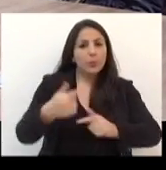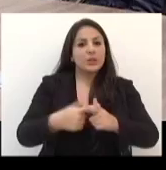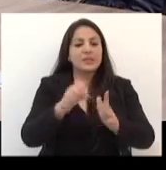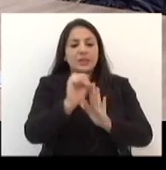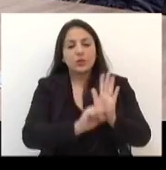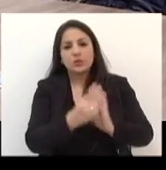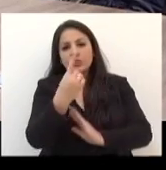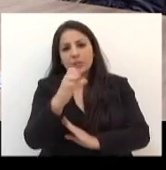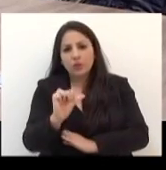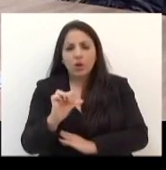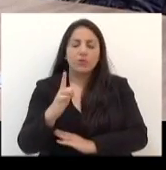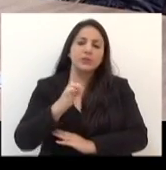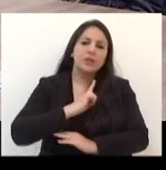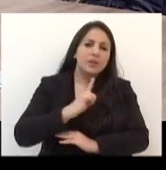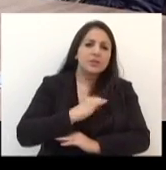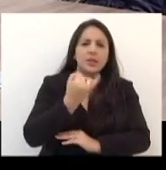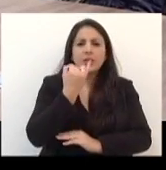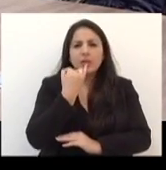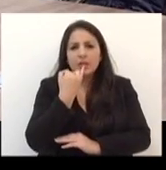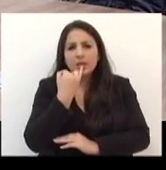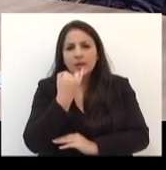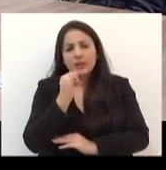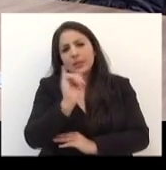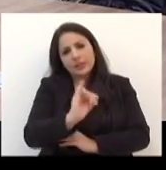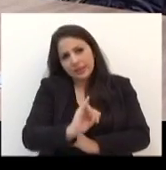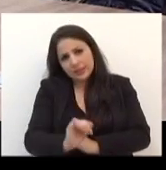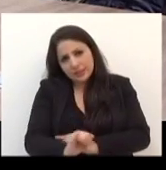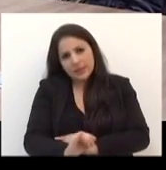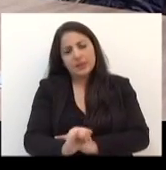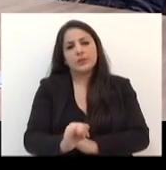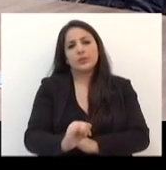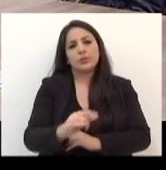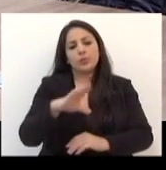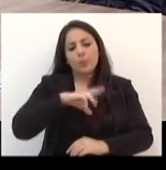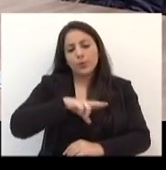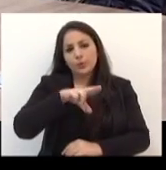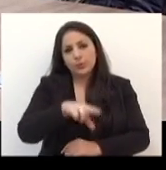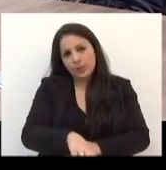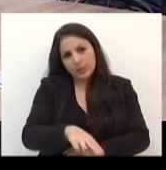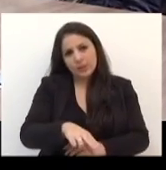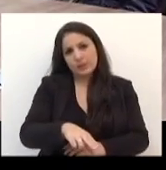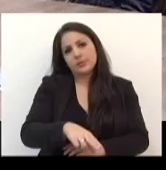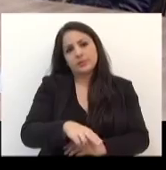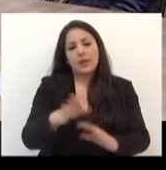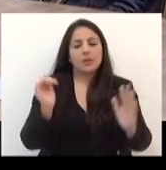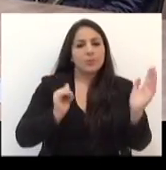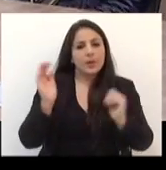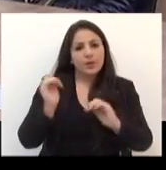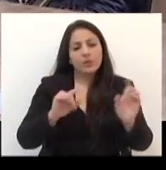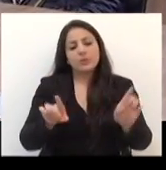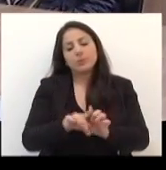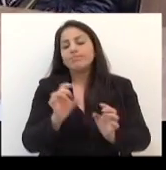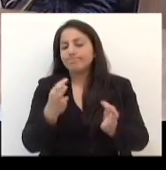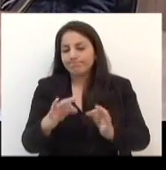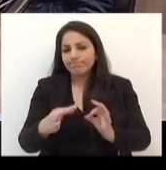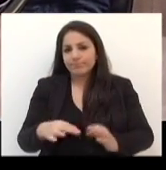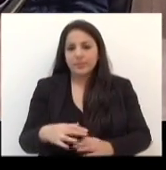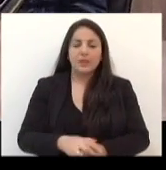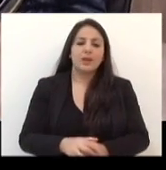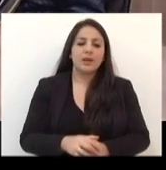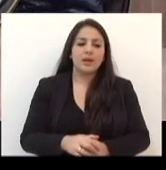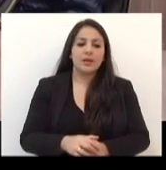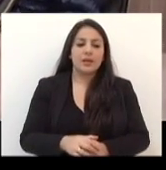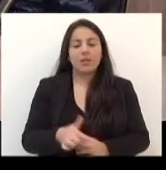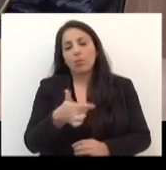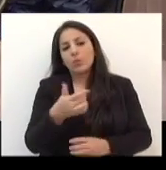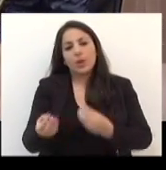italianos, alemães, espanhóis, portugueses, e hoje nós estamos recebendo outros povos. Então, de fato, não